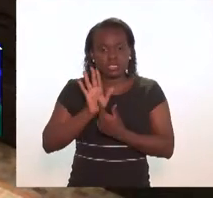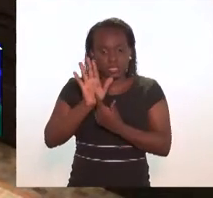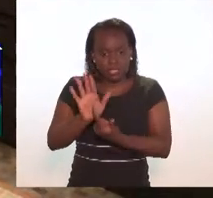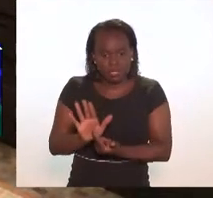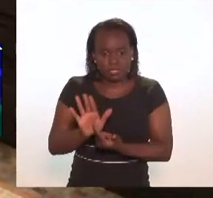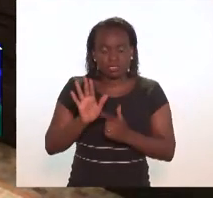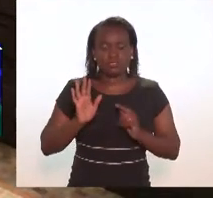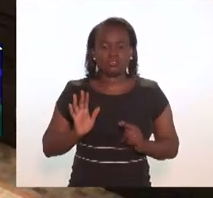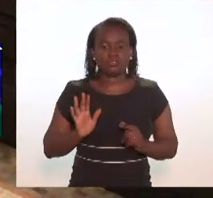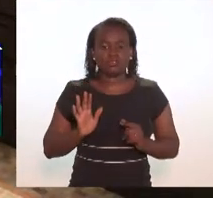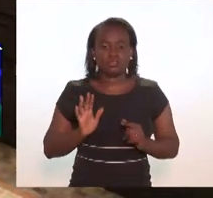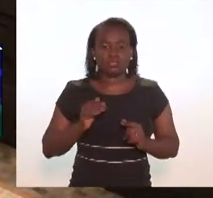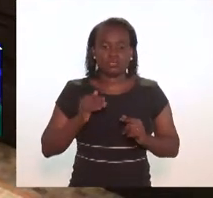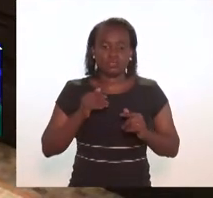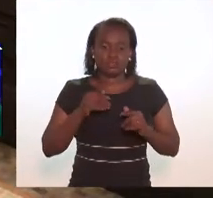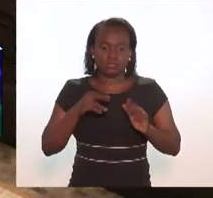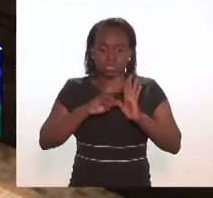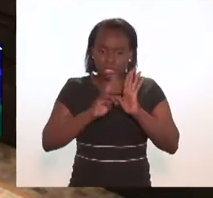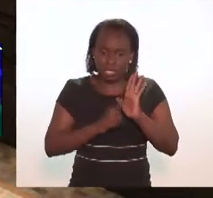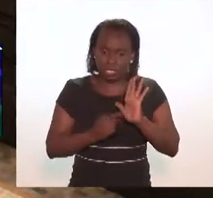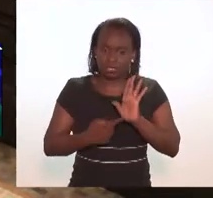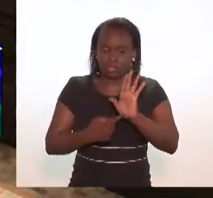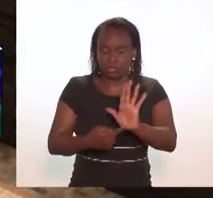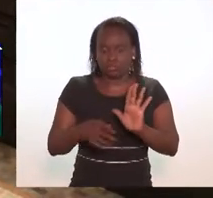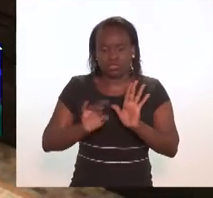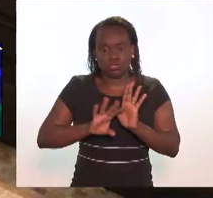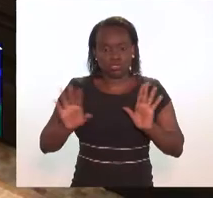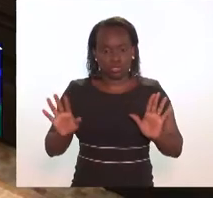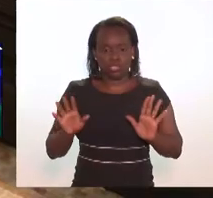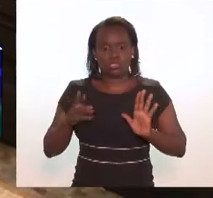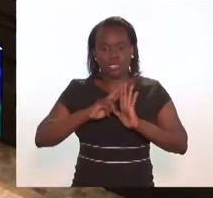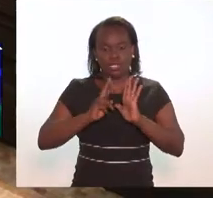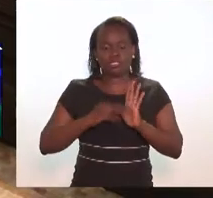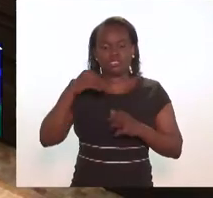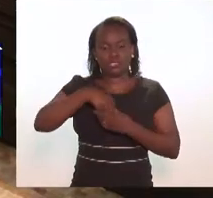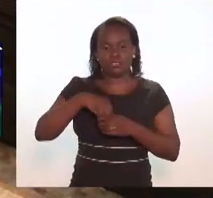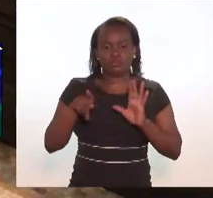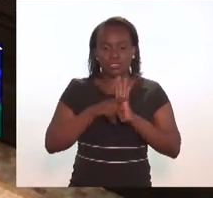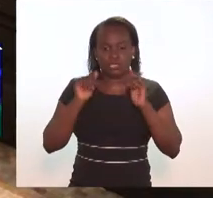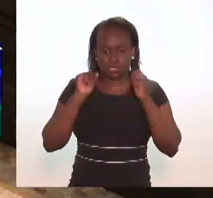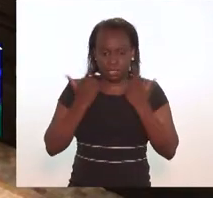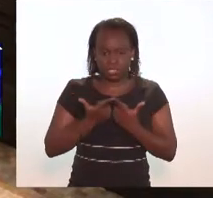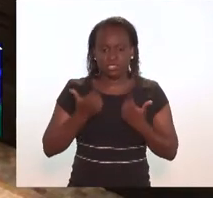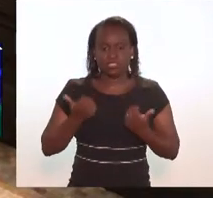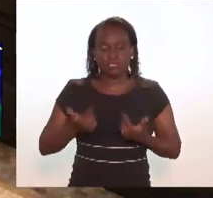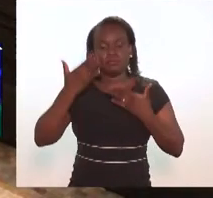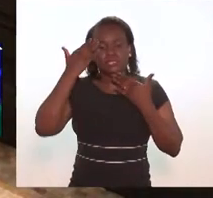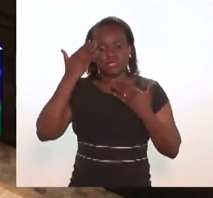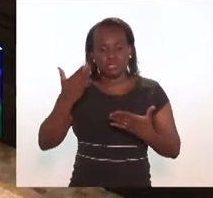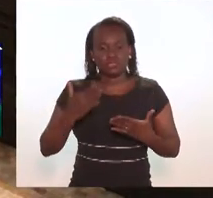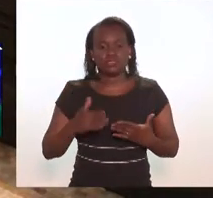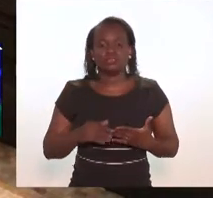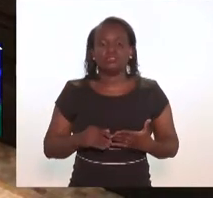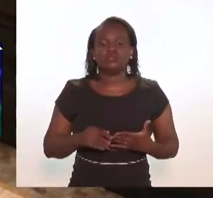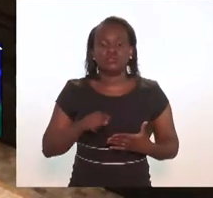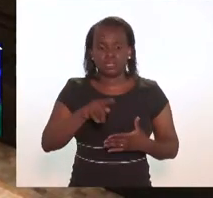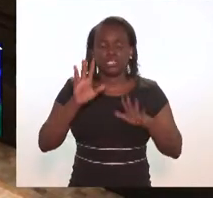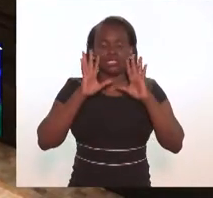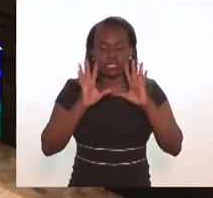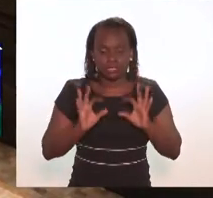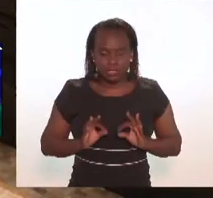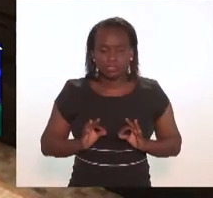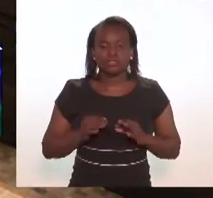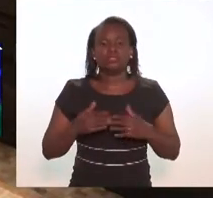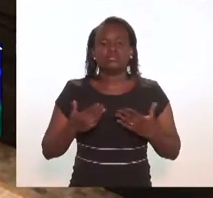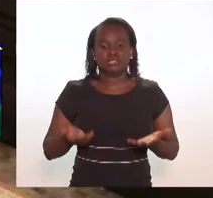apresentando algo que está regulamentado no regimento interno da casa. Mas agradeço o senhor ter ouvido